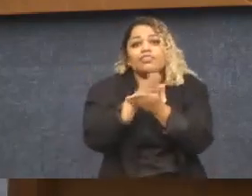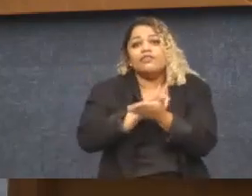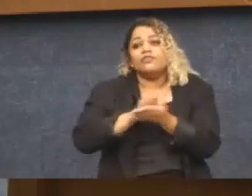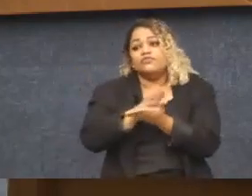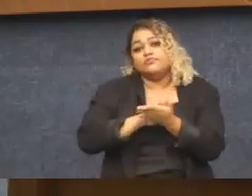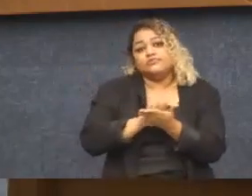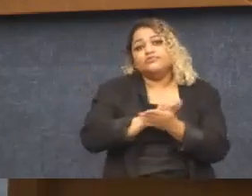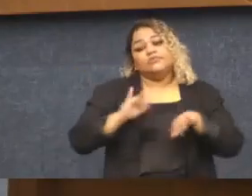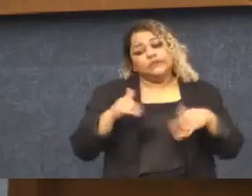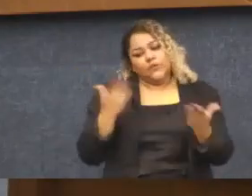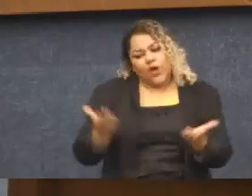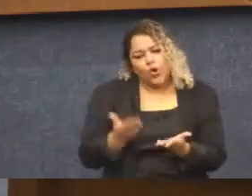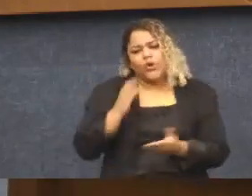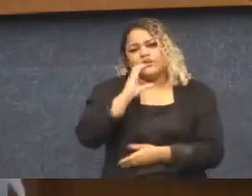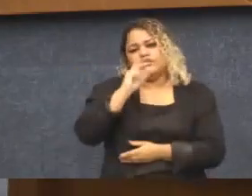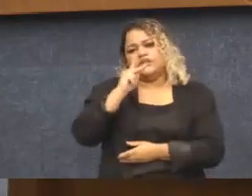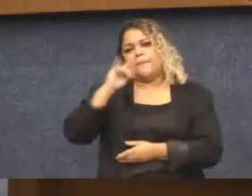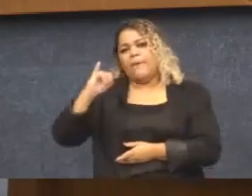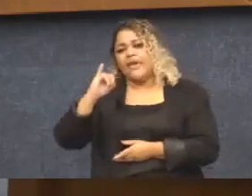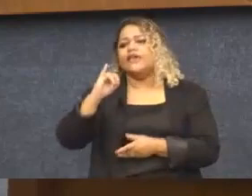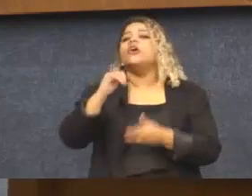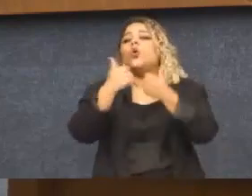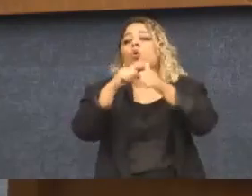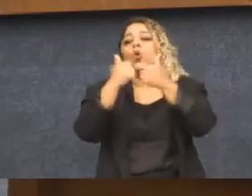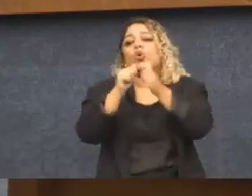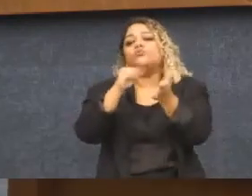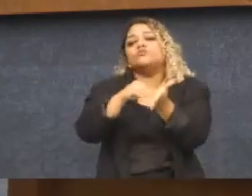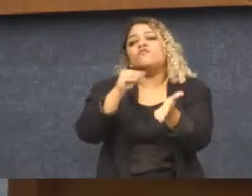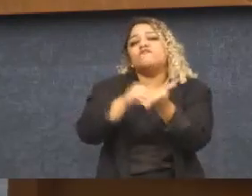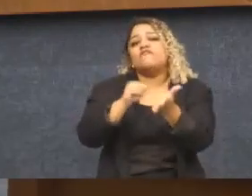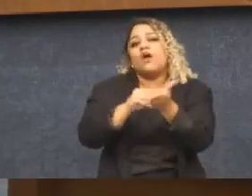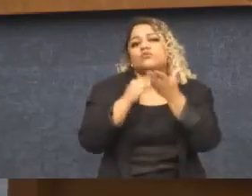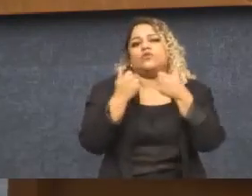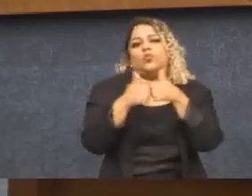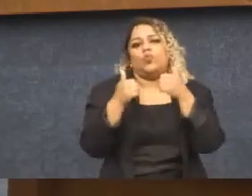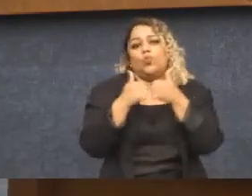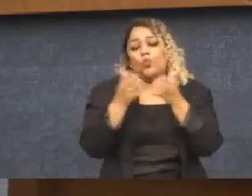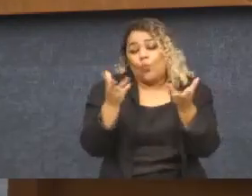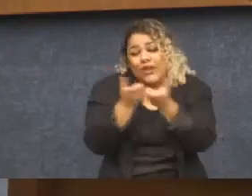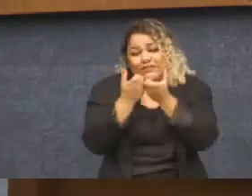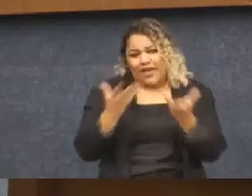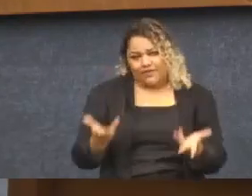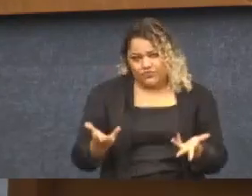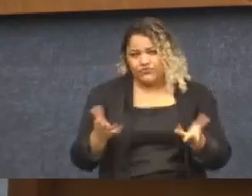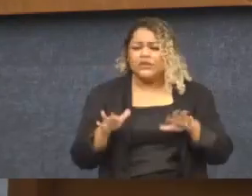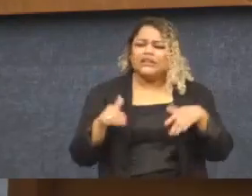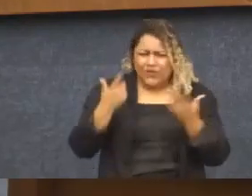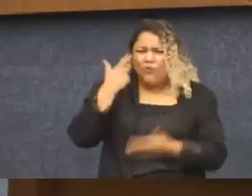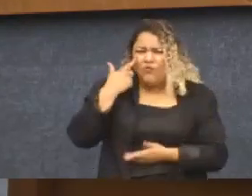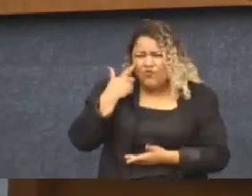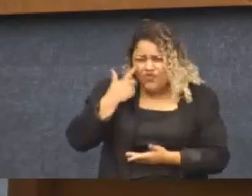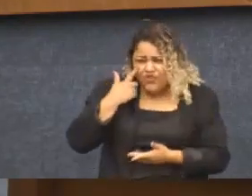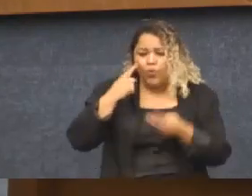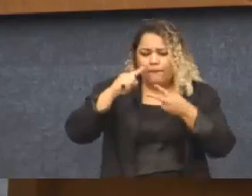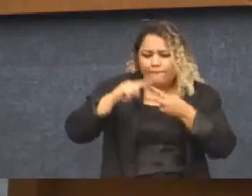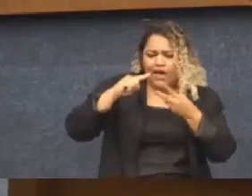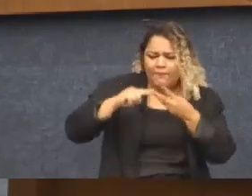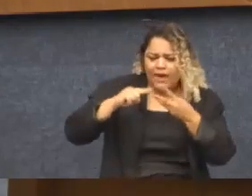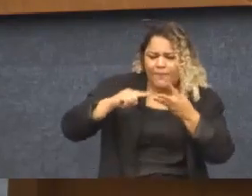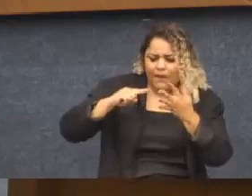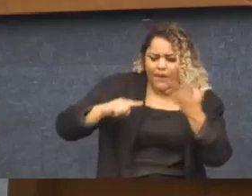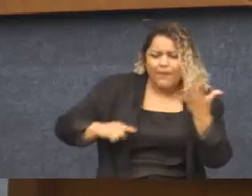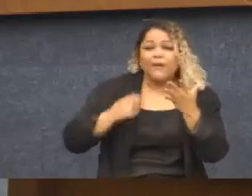a CPI dos ônibus sem qualidade. Olha a quantidade de situações que a gente está levantando e mostrando